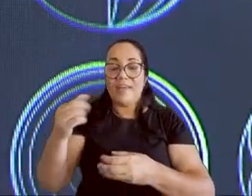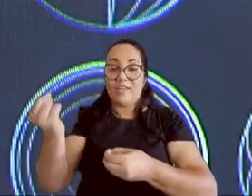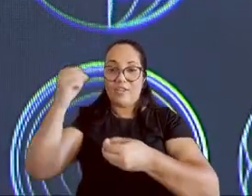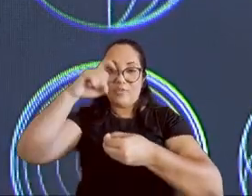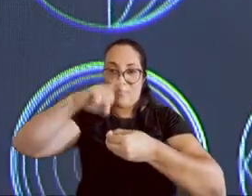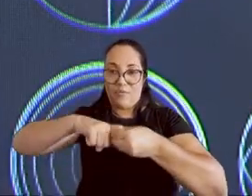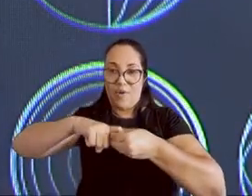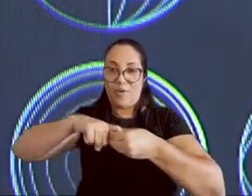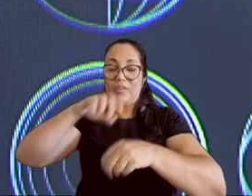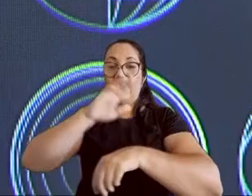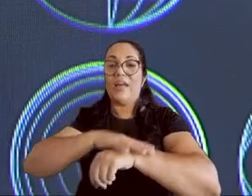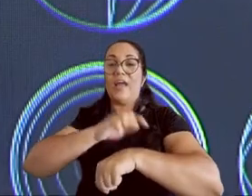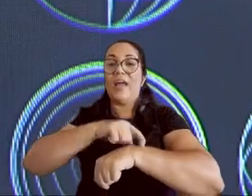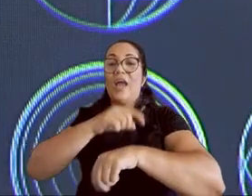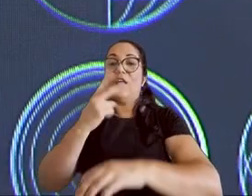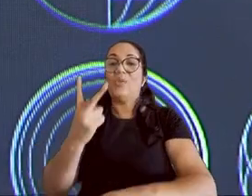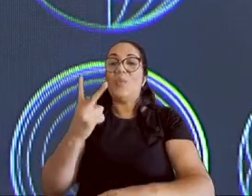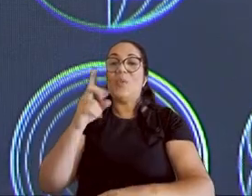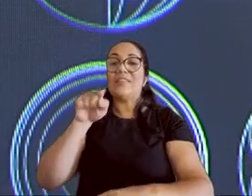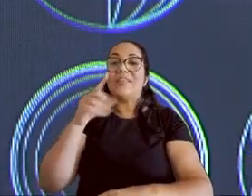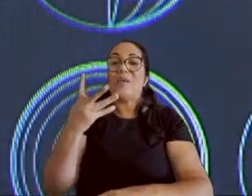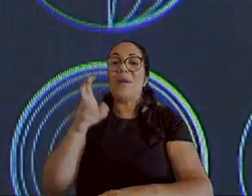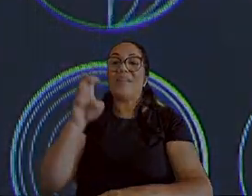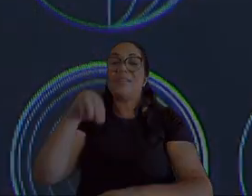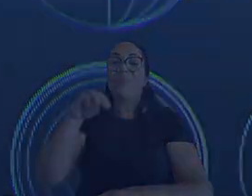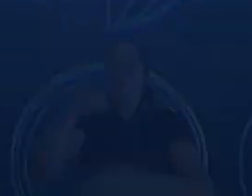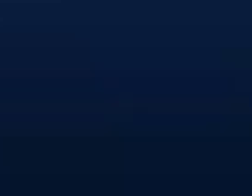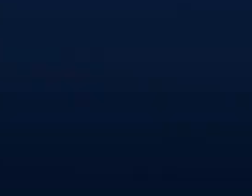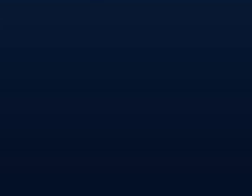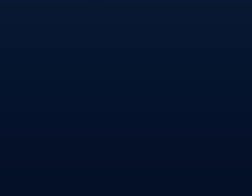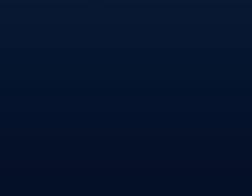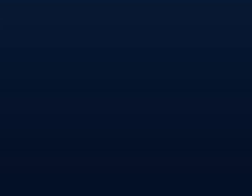2:45 obrigado e aproveitem